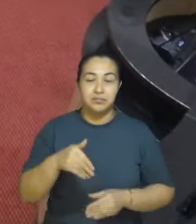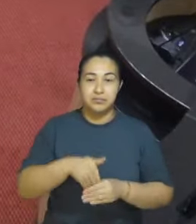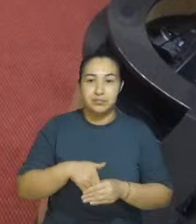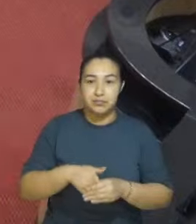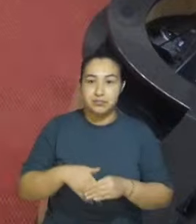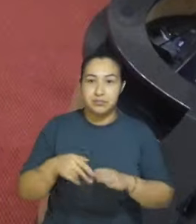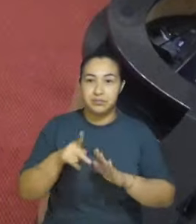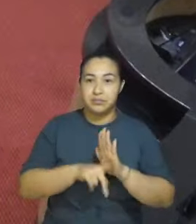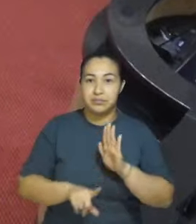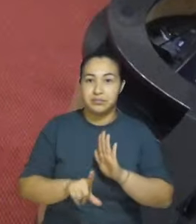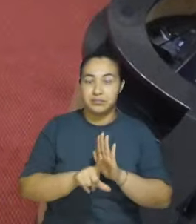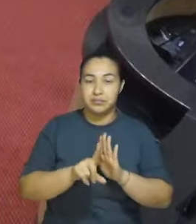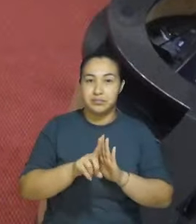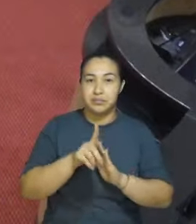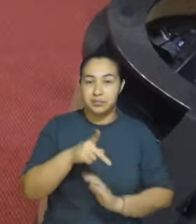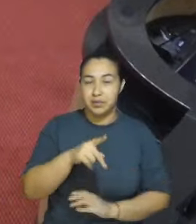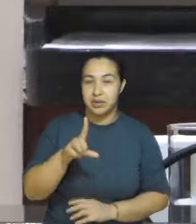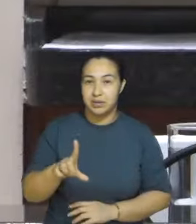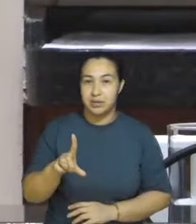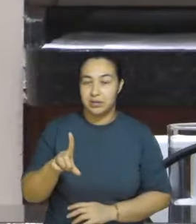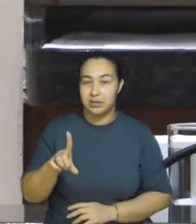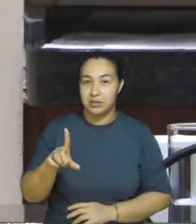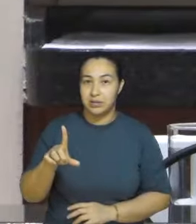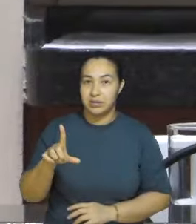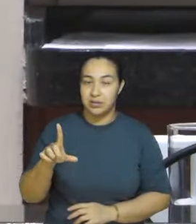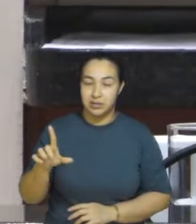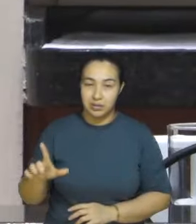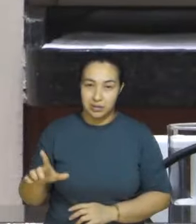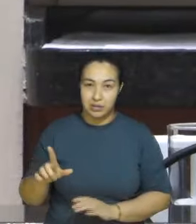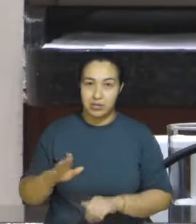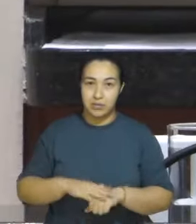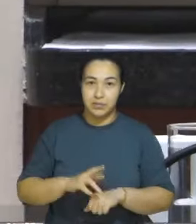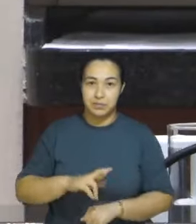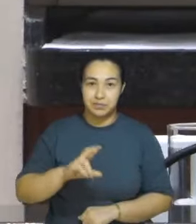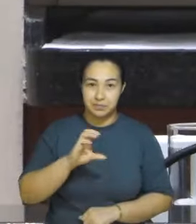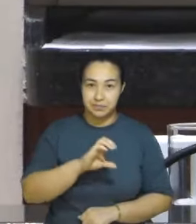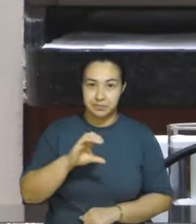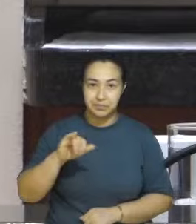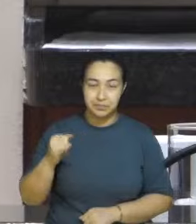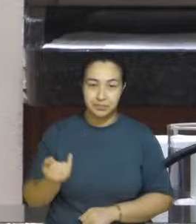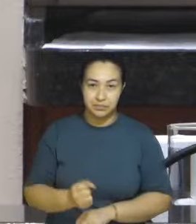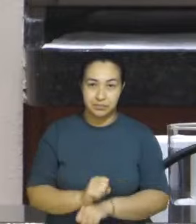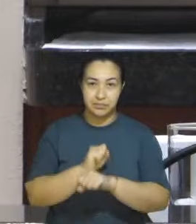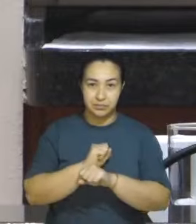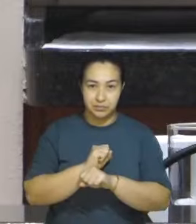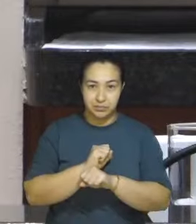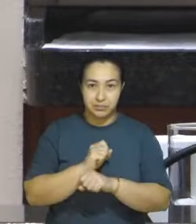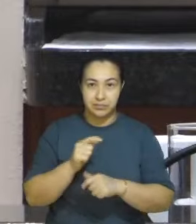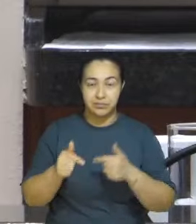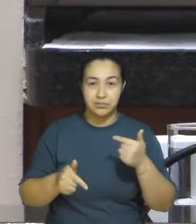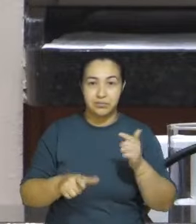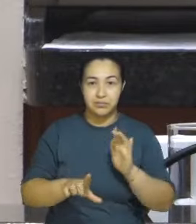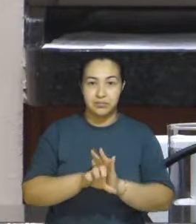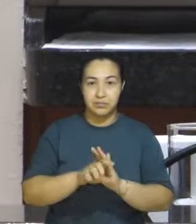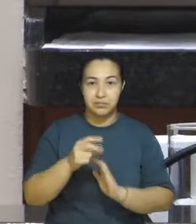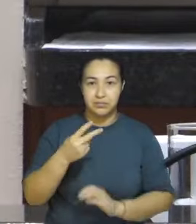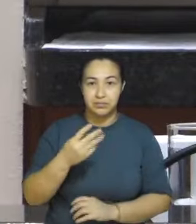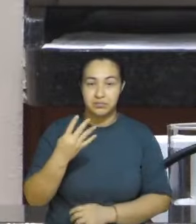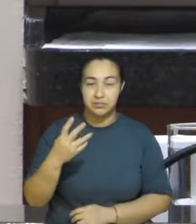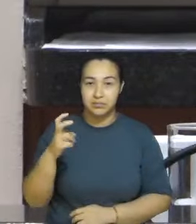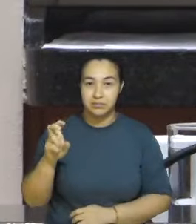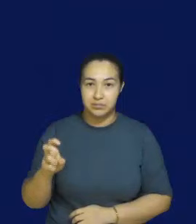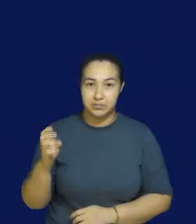final do projeto de decreto legislativo 15/2024, autoria Comissão de Constituição e Justiça, suspende a execução da Lei 245 de 2000 do